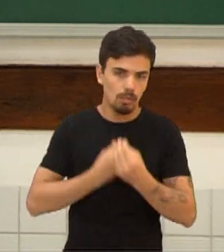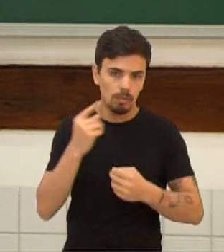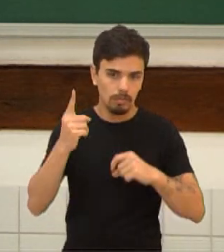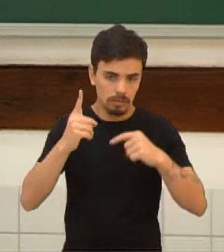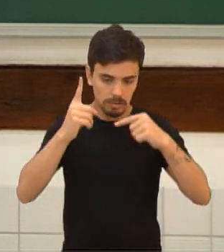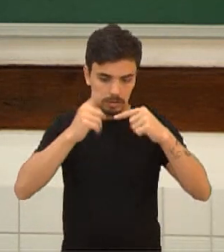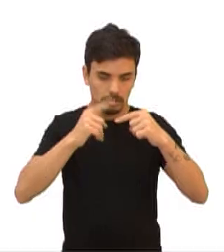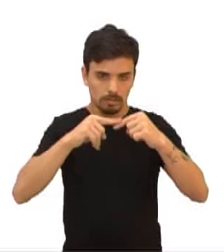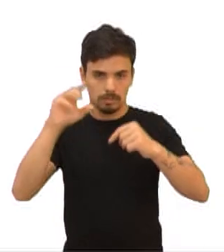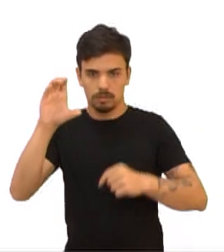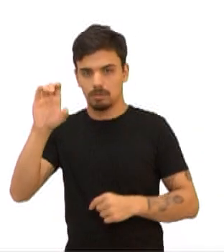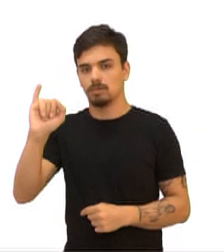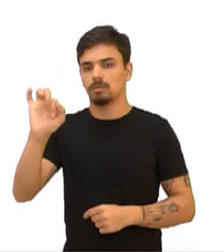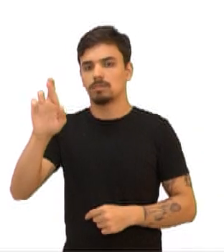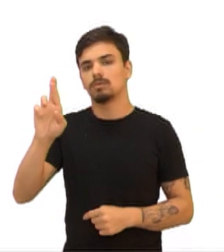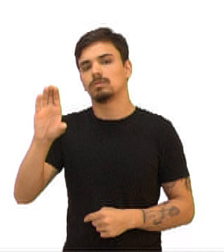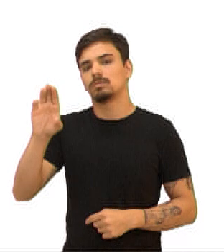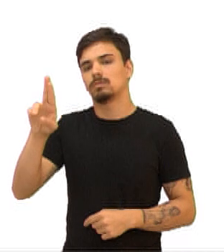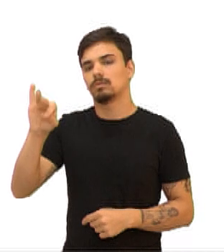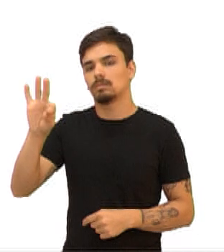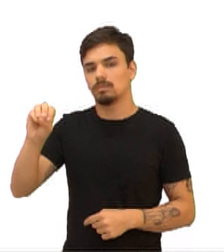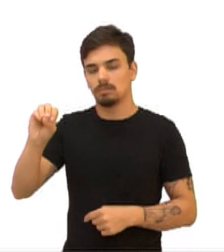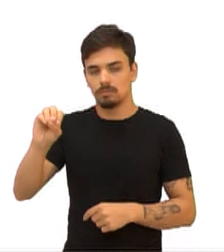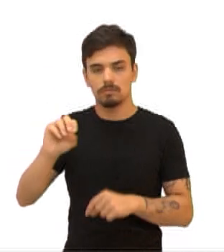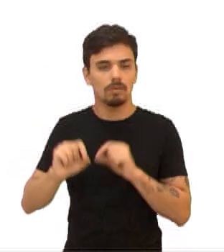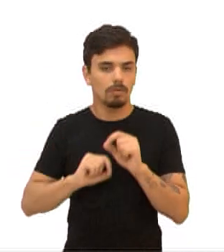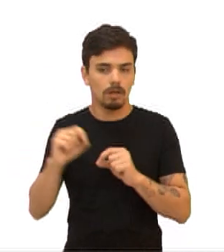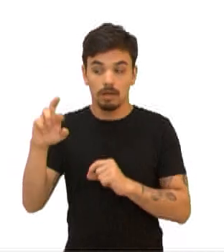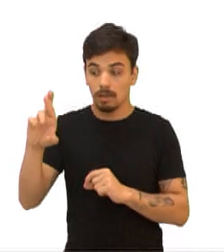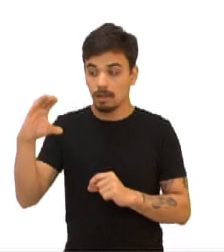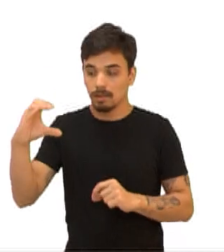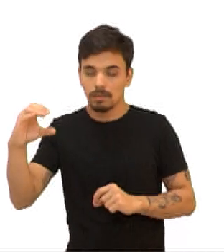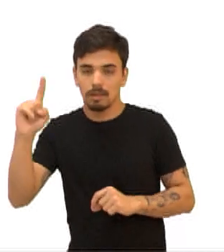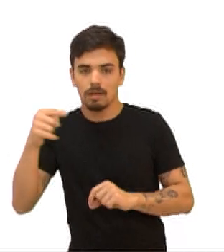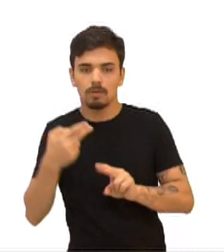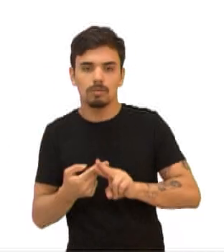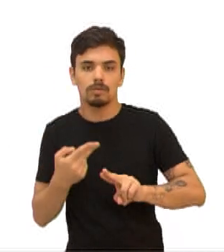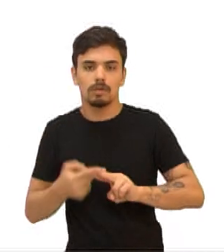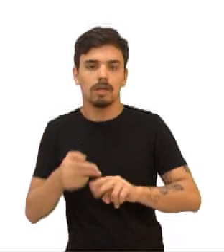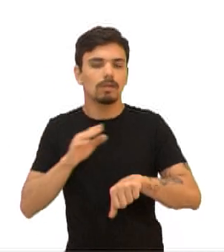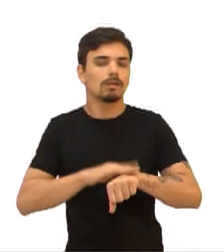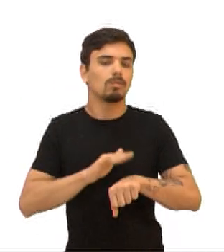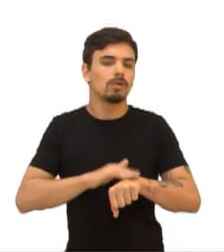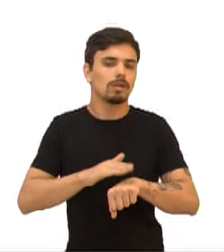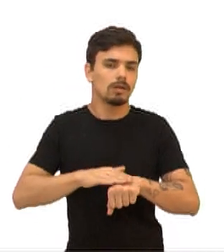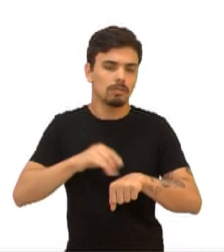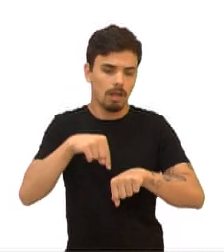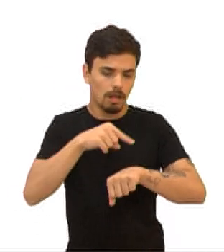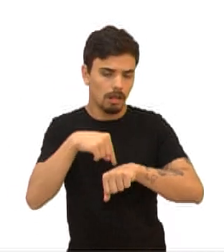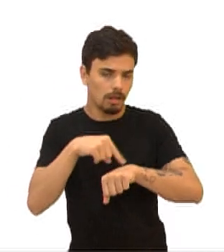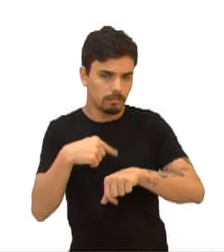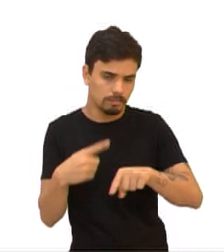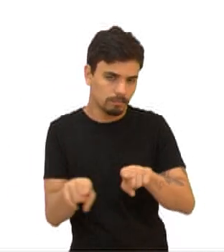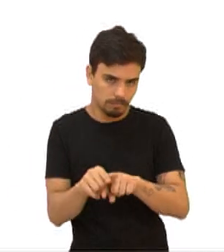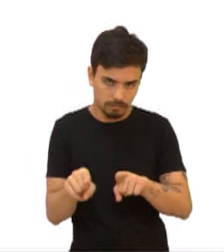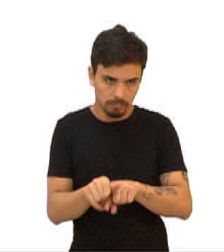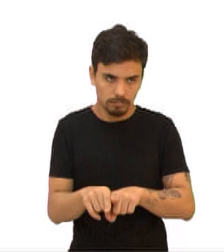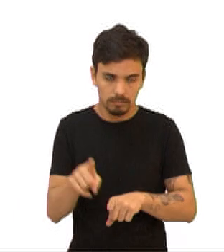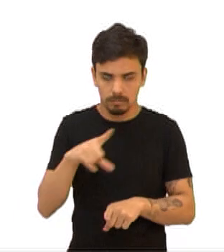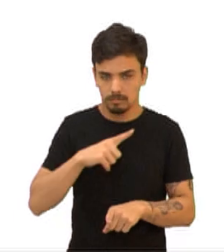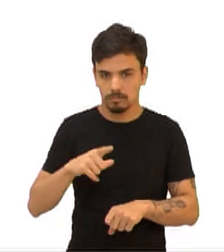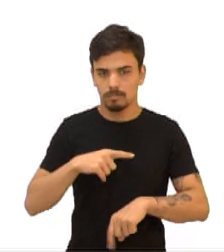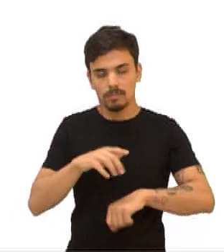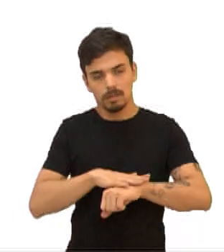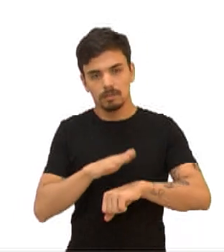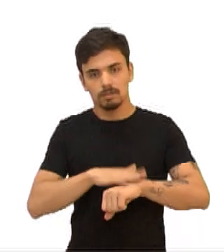só. Esses circuitos de RC são muito usados em temporizadores. Tá? Então, você faz uma